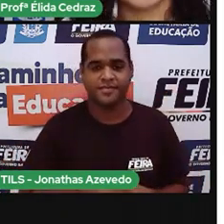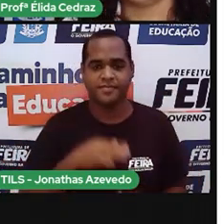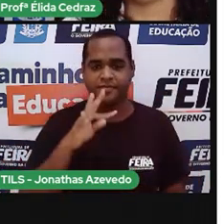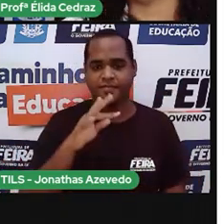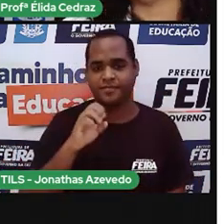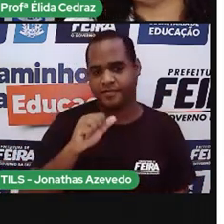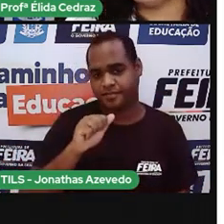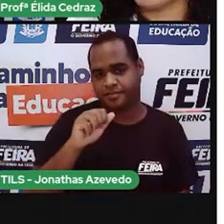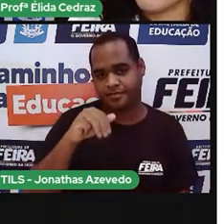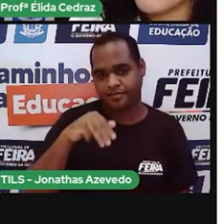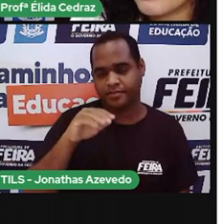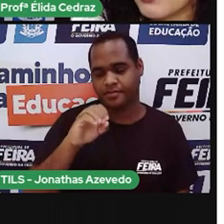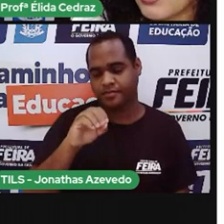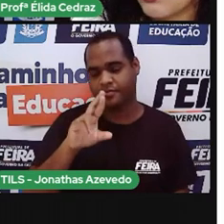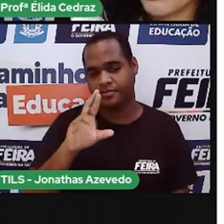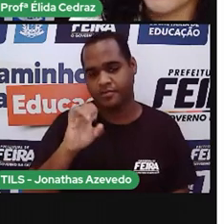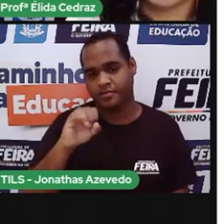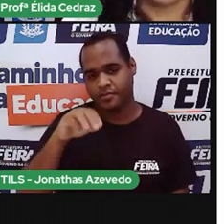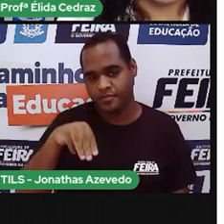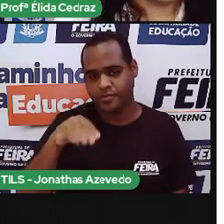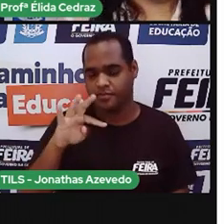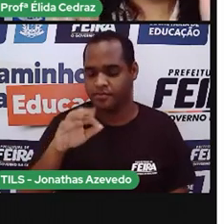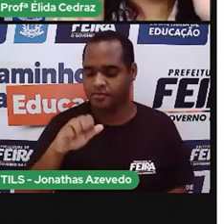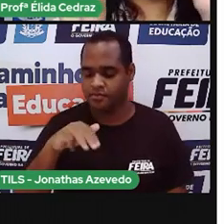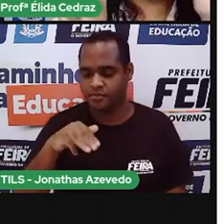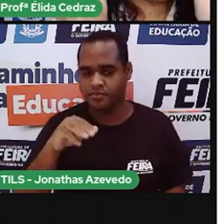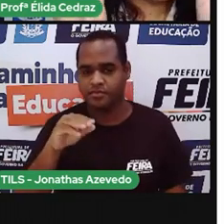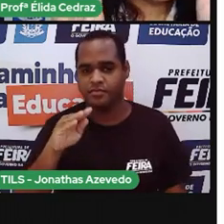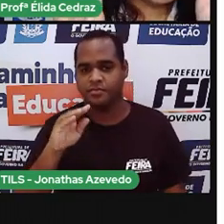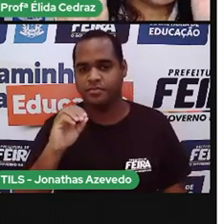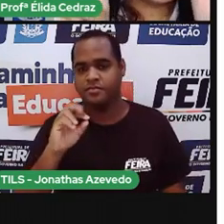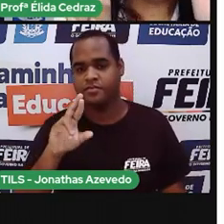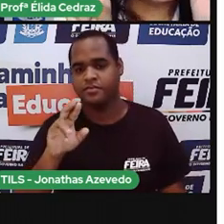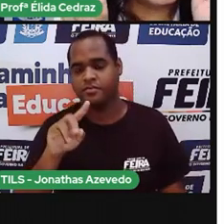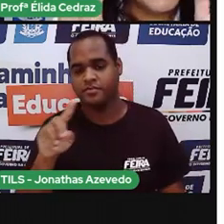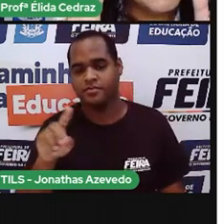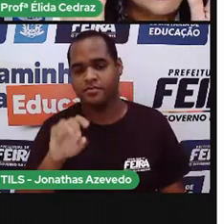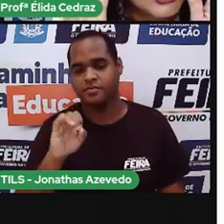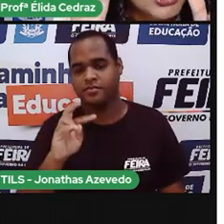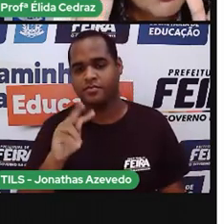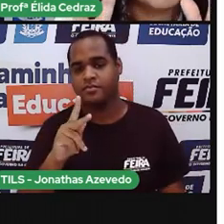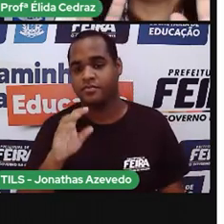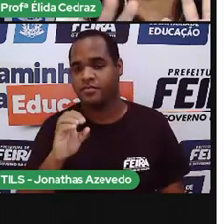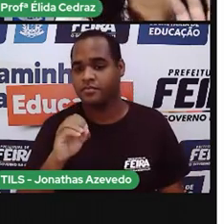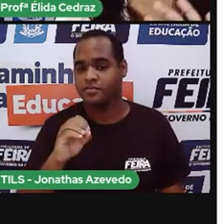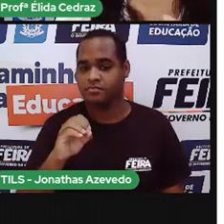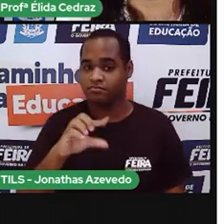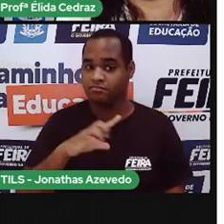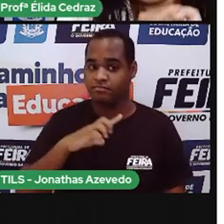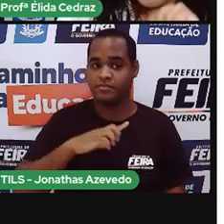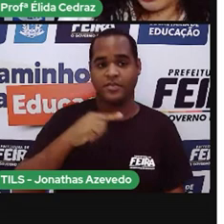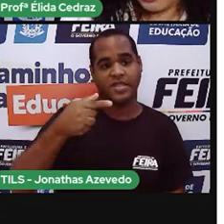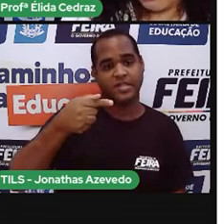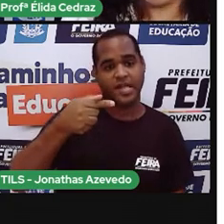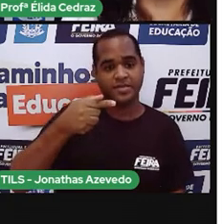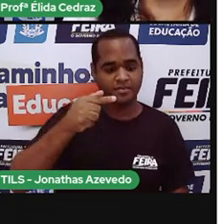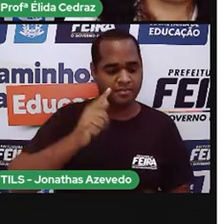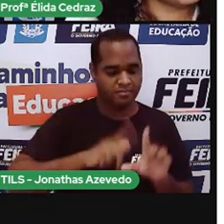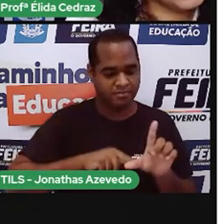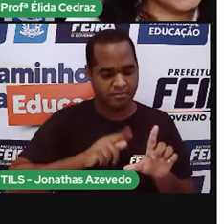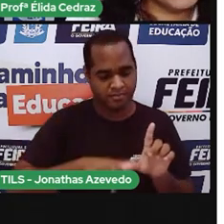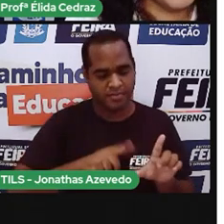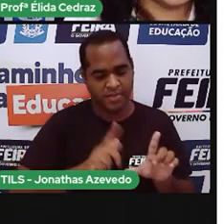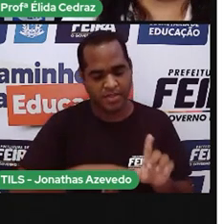Tamborim e tamborzinho, nós olhamos a sétima letrinha.